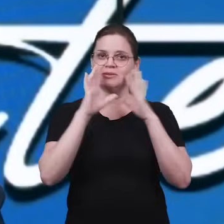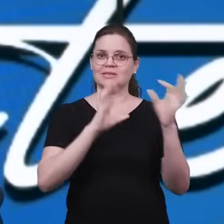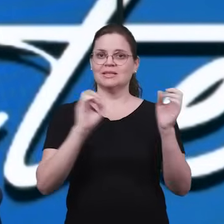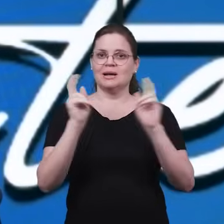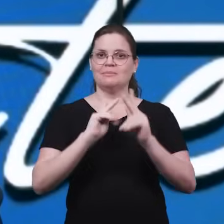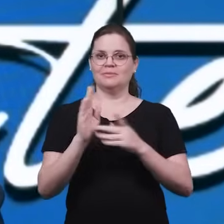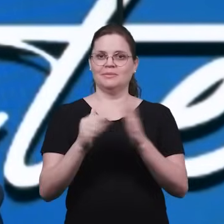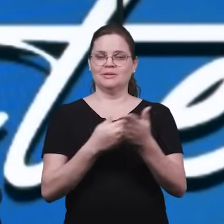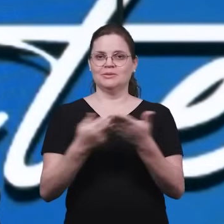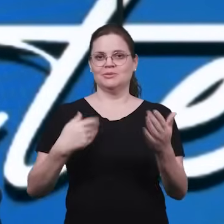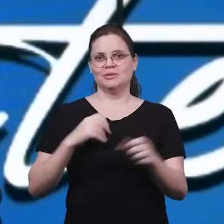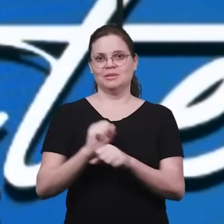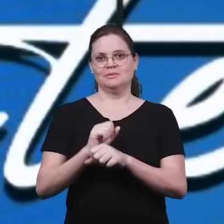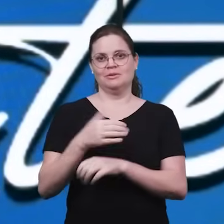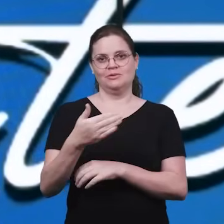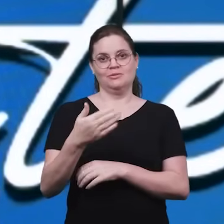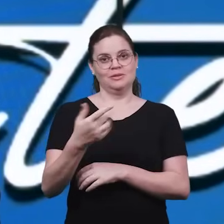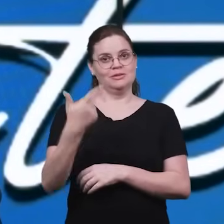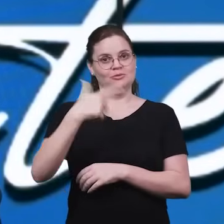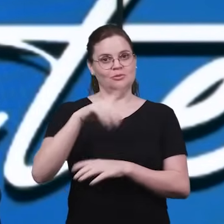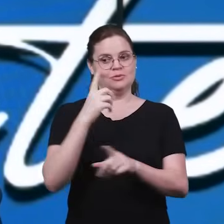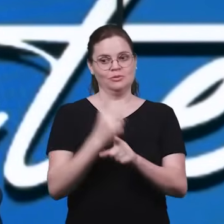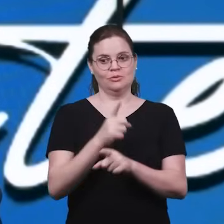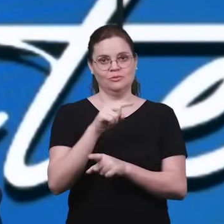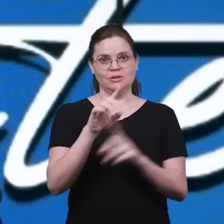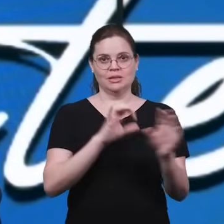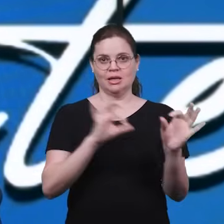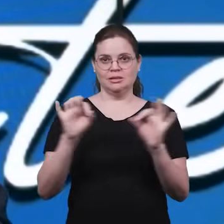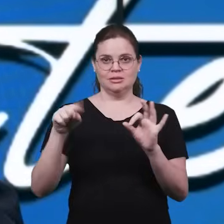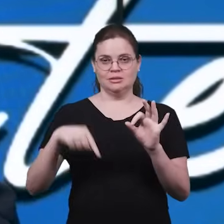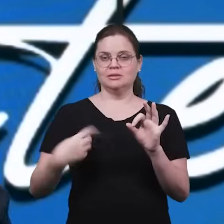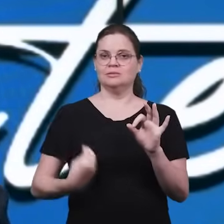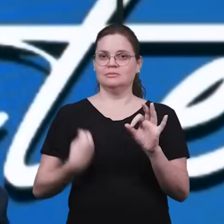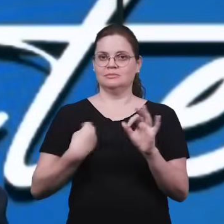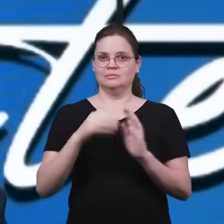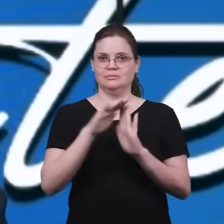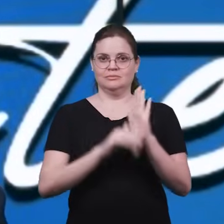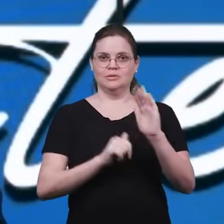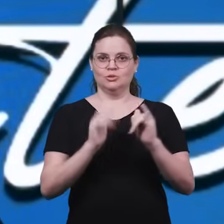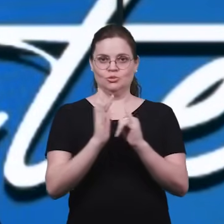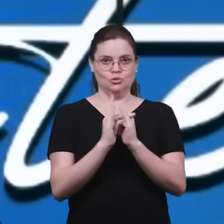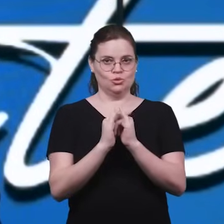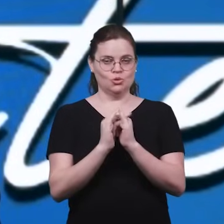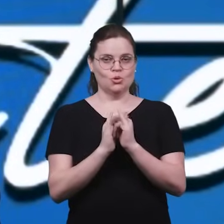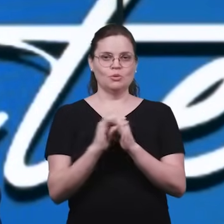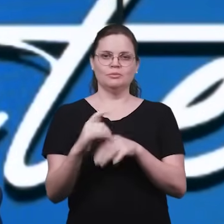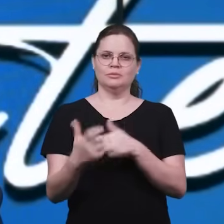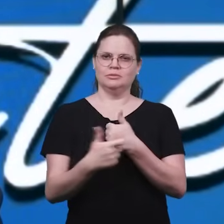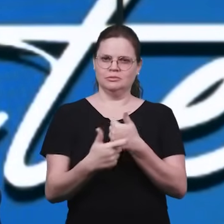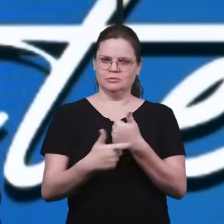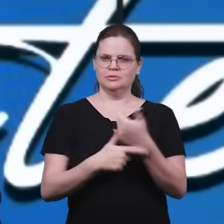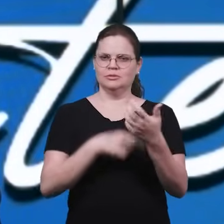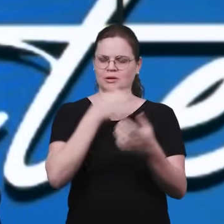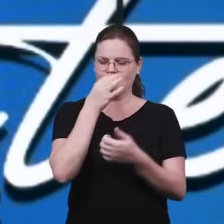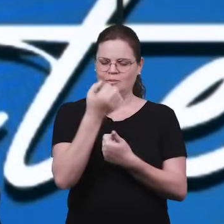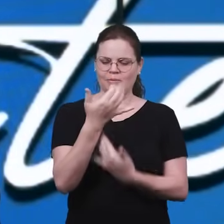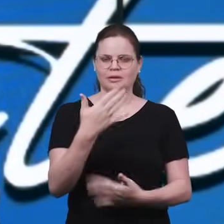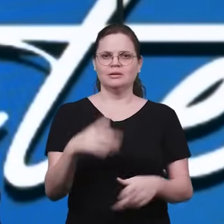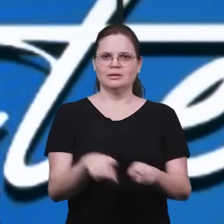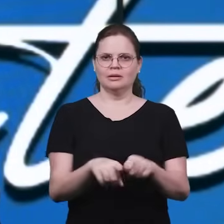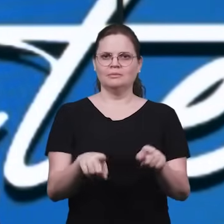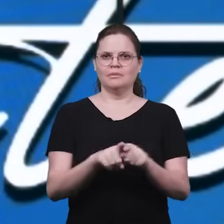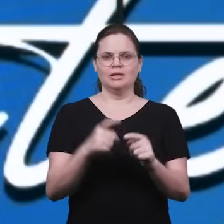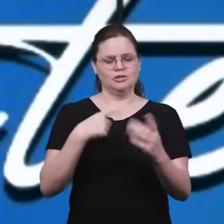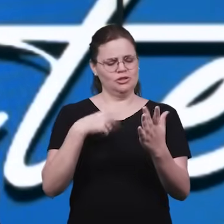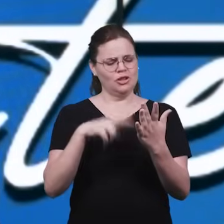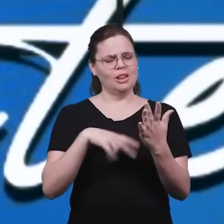paz do Senhor, aguardamos na próxima vez. E olha, se você está participando dessa programação pelo YouTube, não deixe de comentar, faça seu